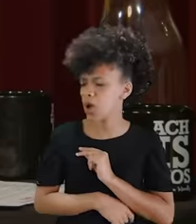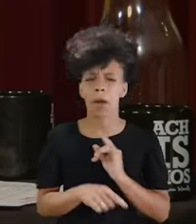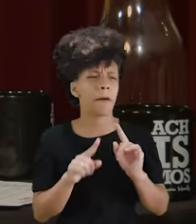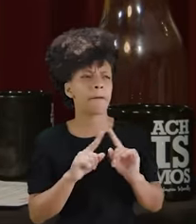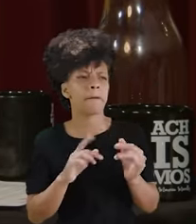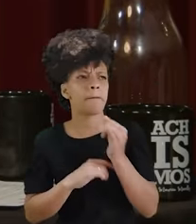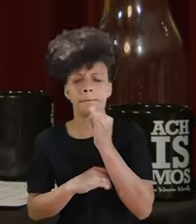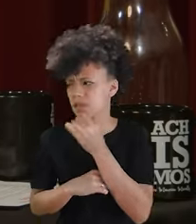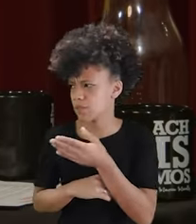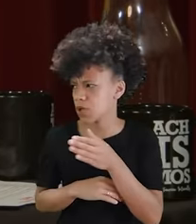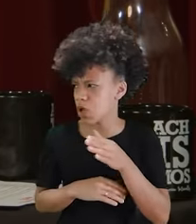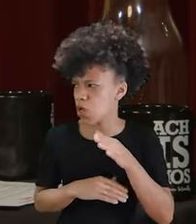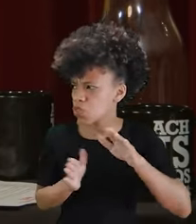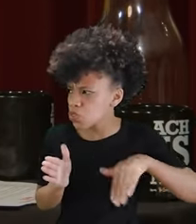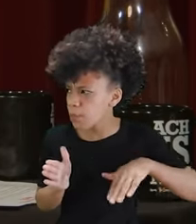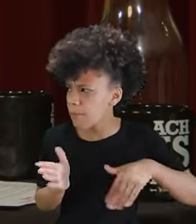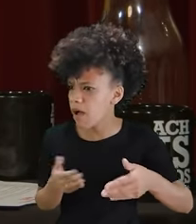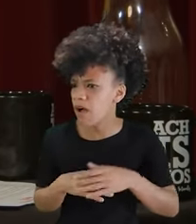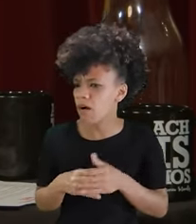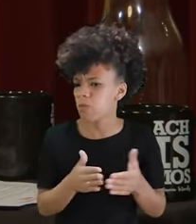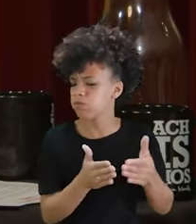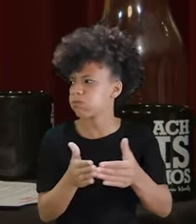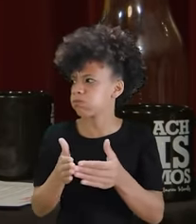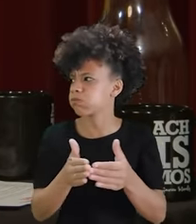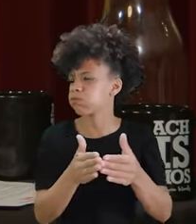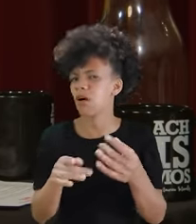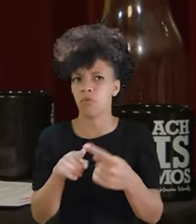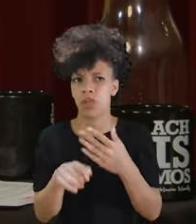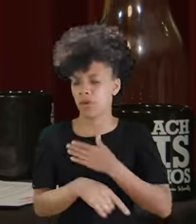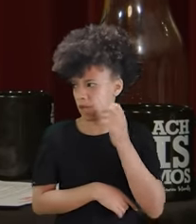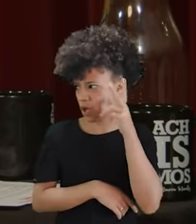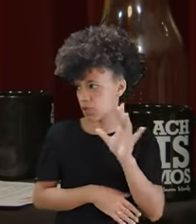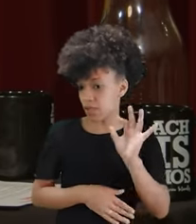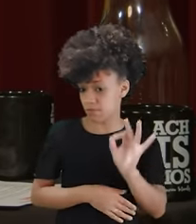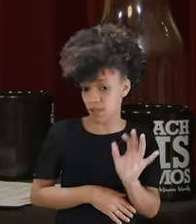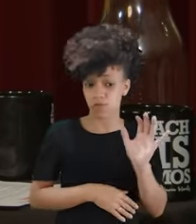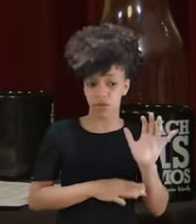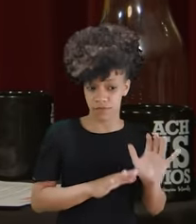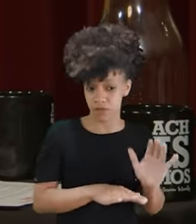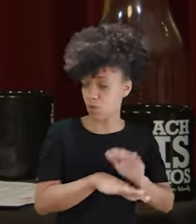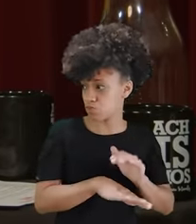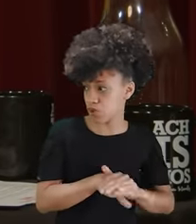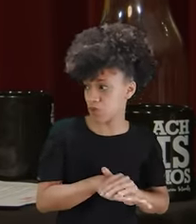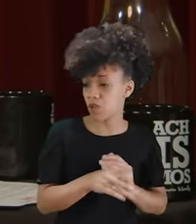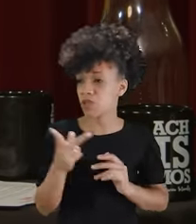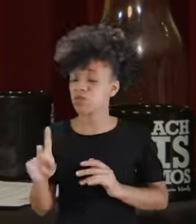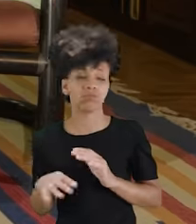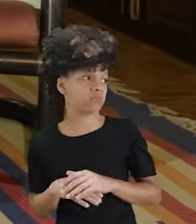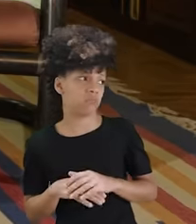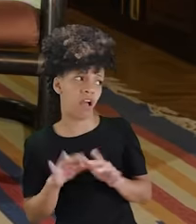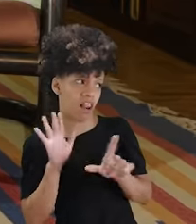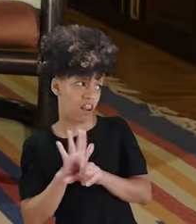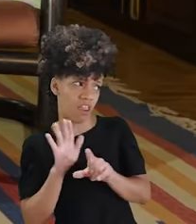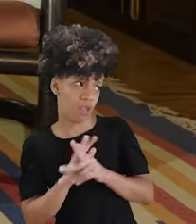entendeu Mas não no mar qual lei que impera isso que queria entender porque precisa falar minha cultura é certa fazer uma coisa na sua é certo